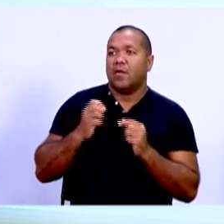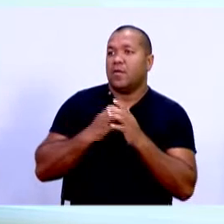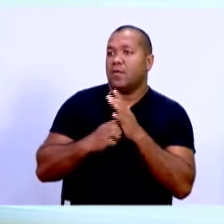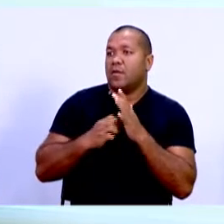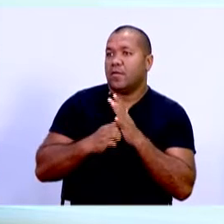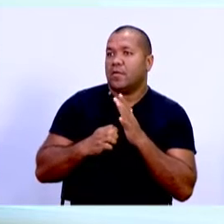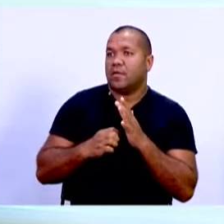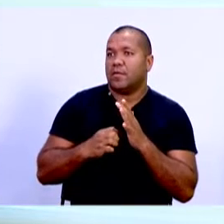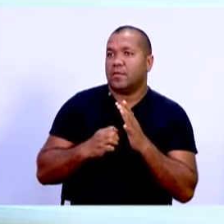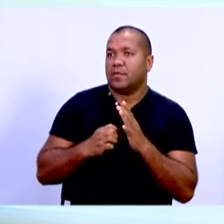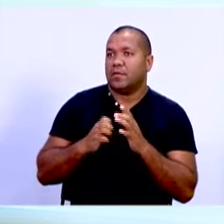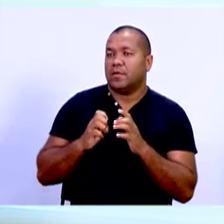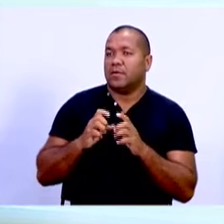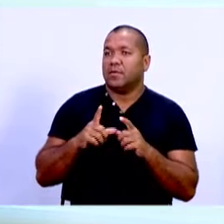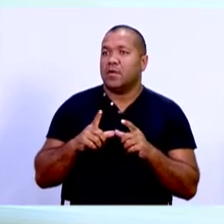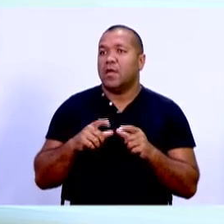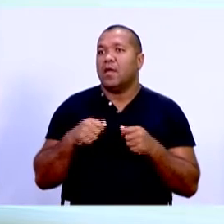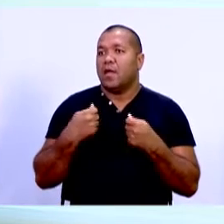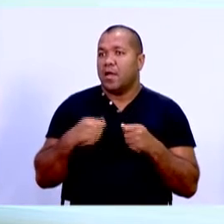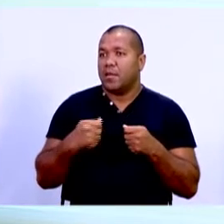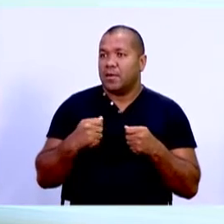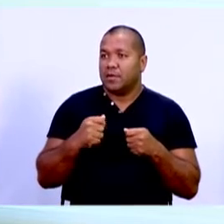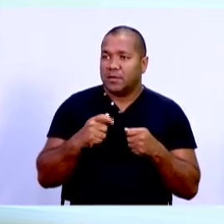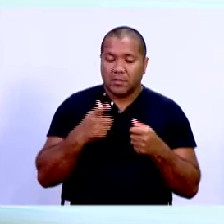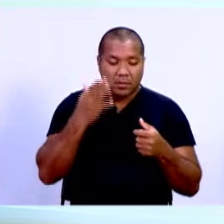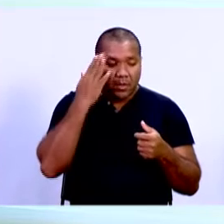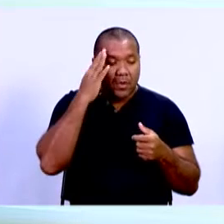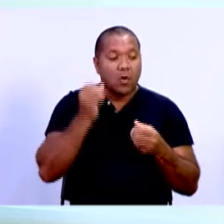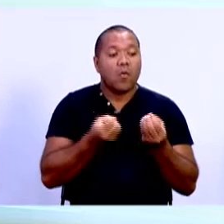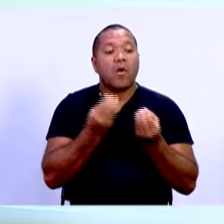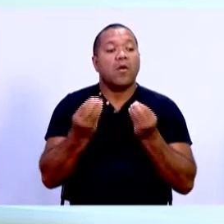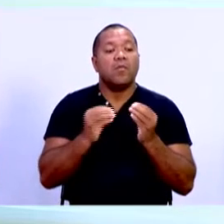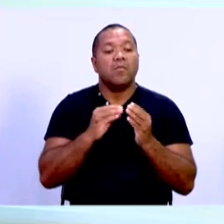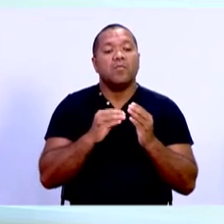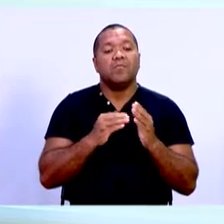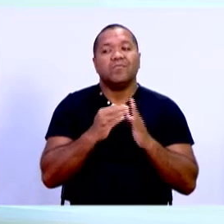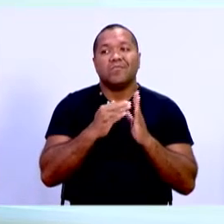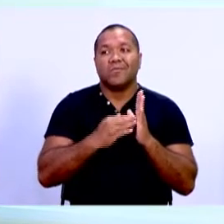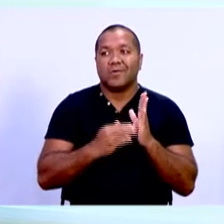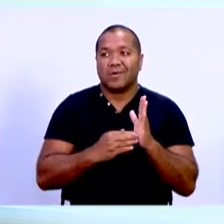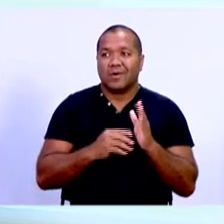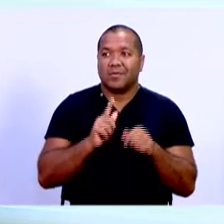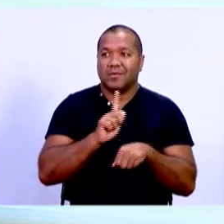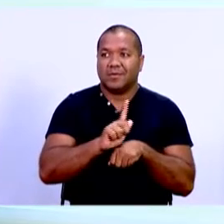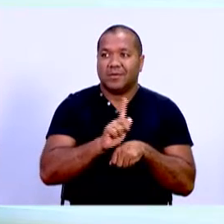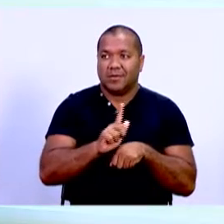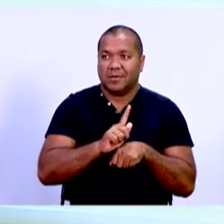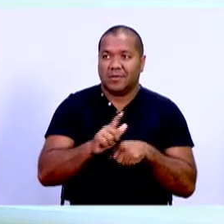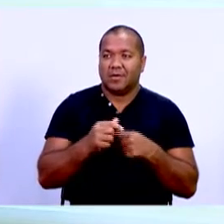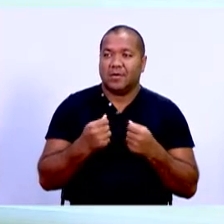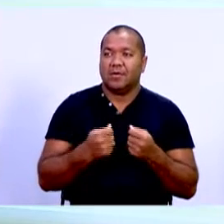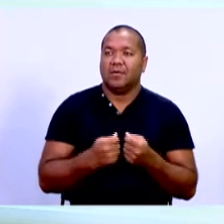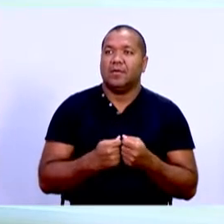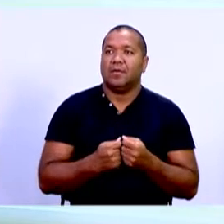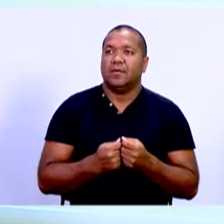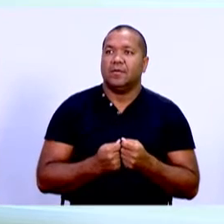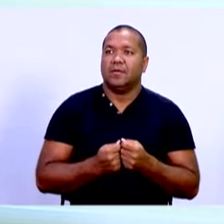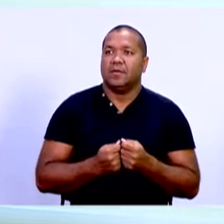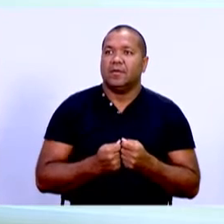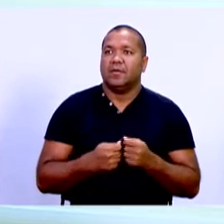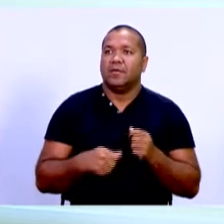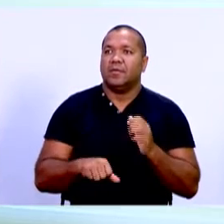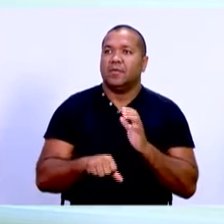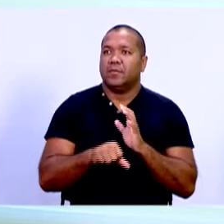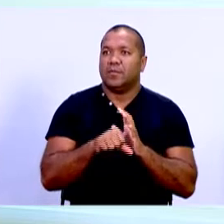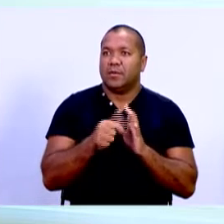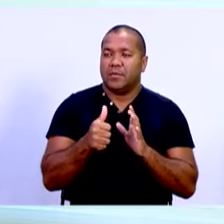empresa, há uma necessidade de gerenciamento, e nesse caso a gestão é feita por meio de um planejamento estratégico. Então, o primeiro aspecto é